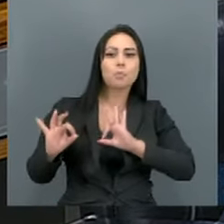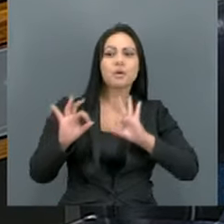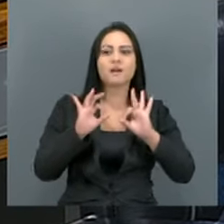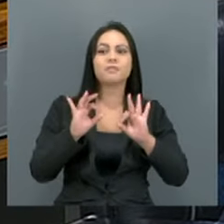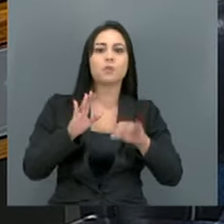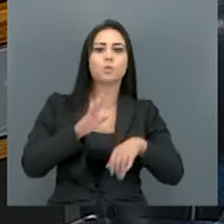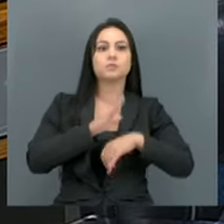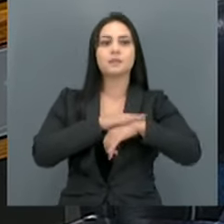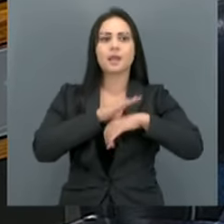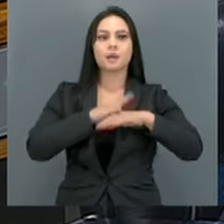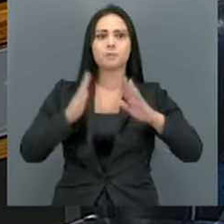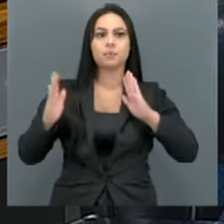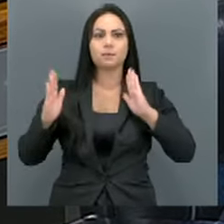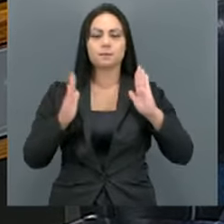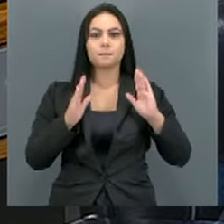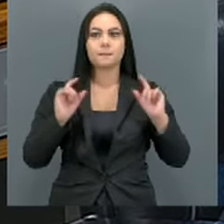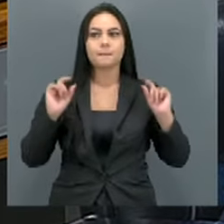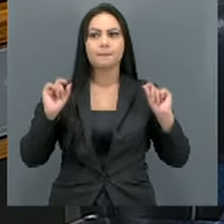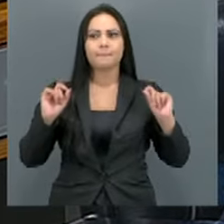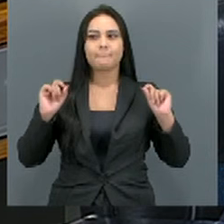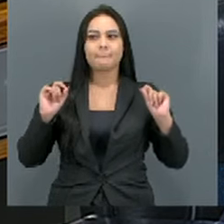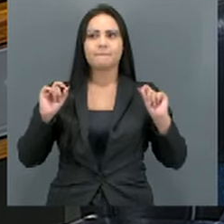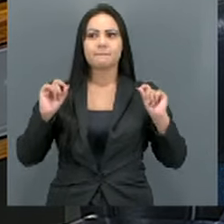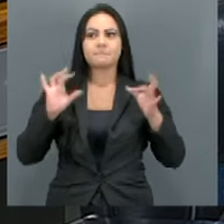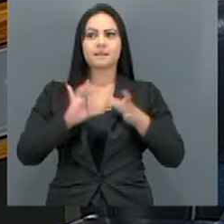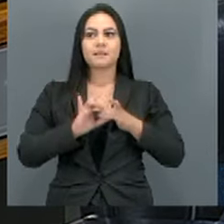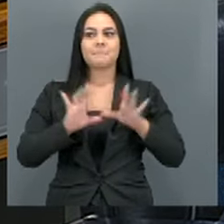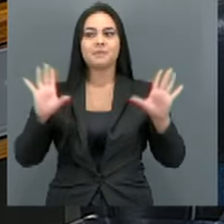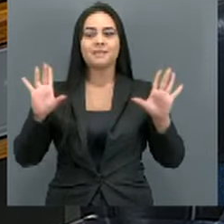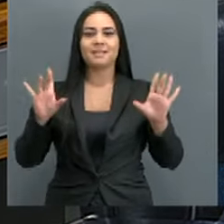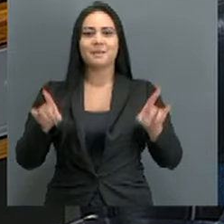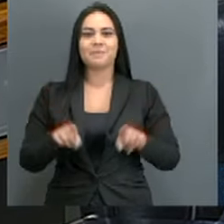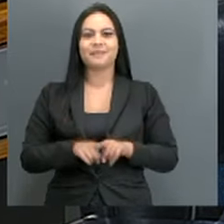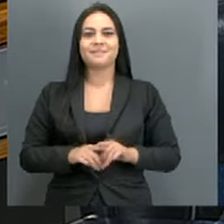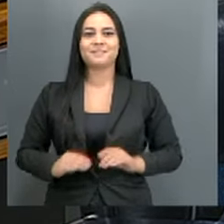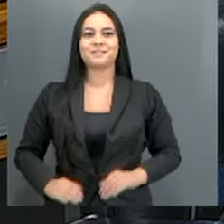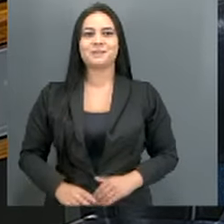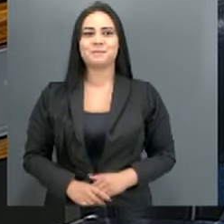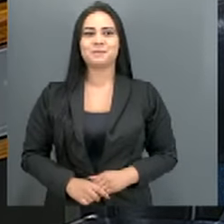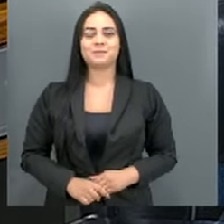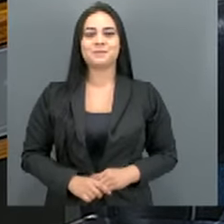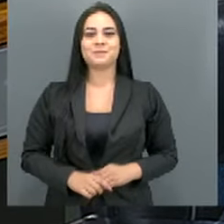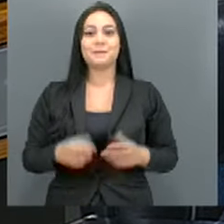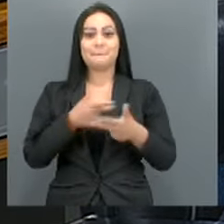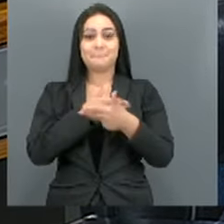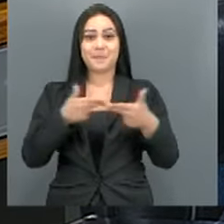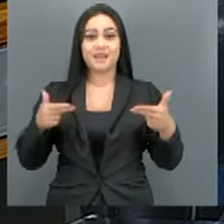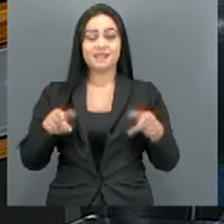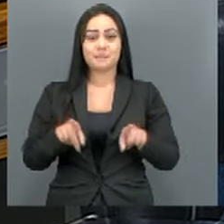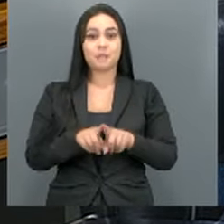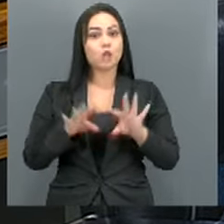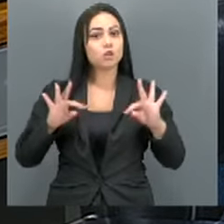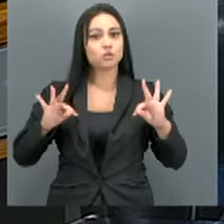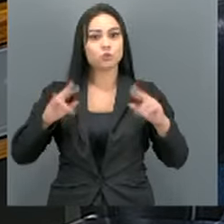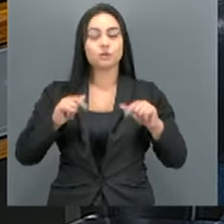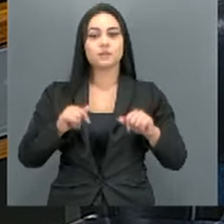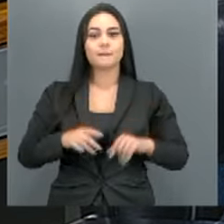tempo, e liberdade é um dos bens, né, que todos nós, seres humanos,